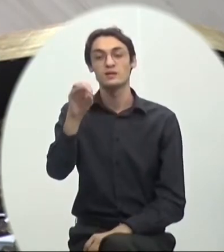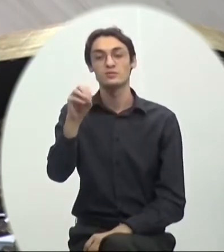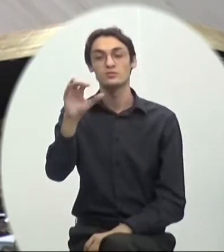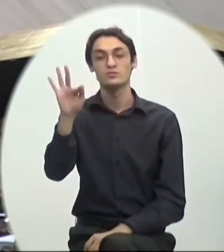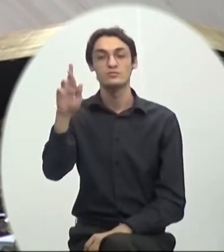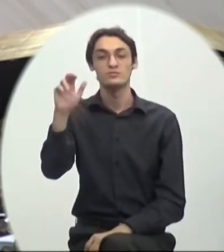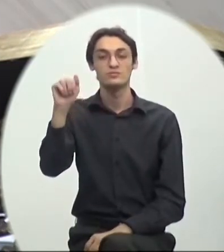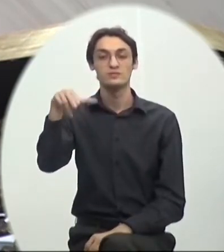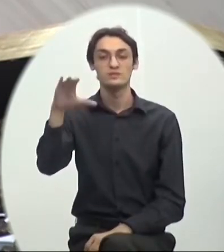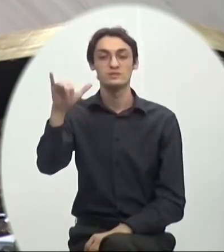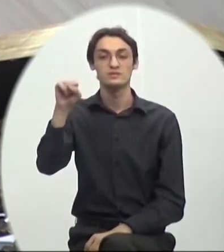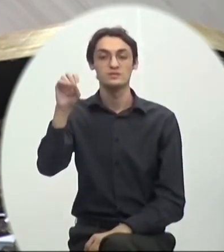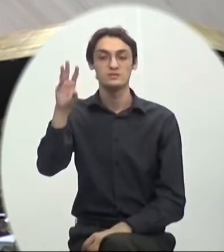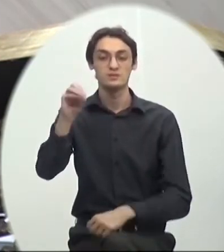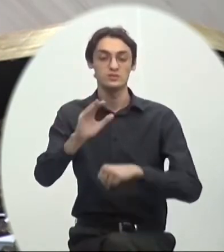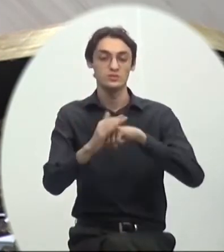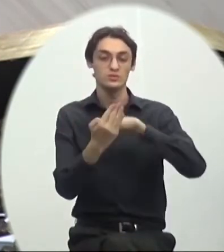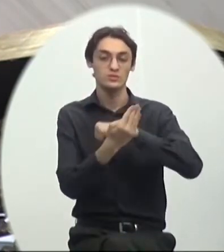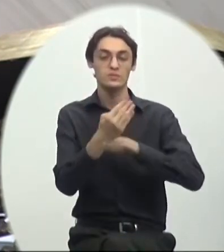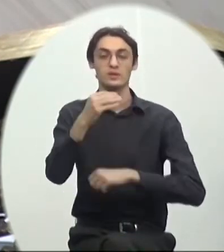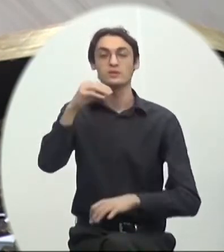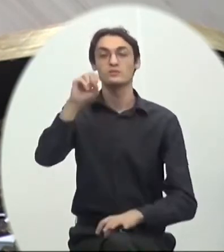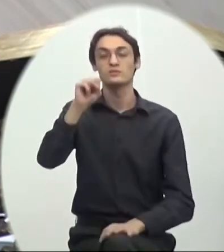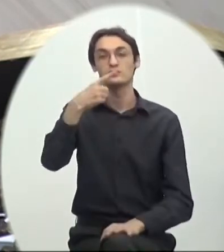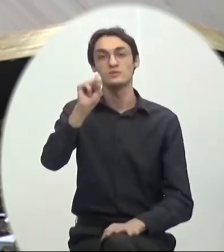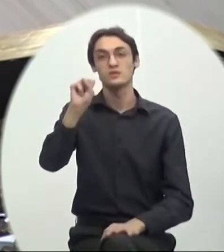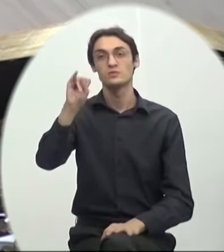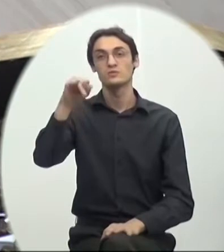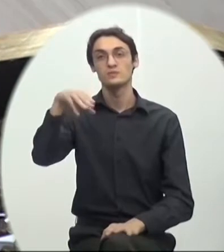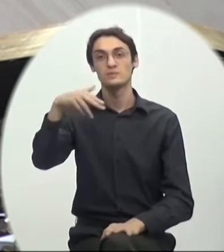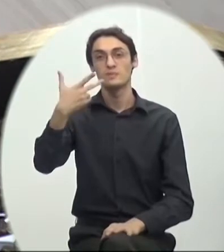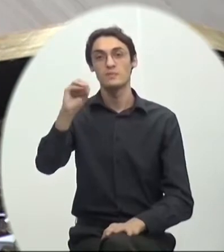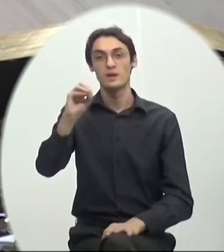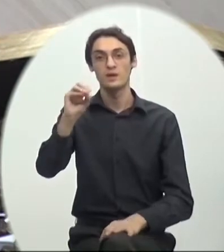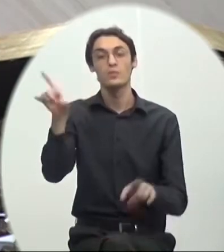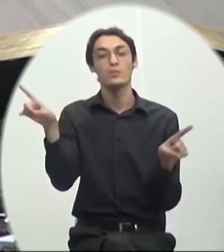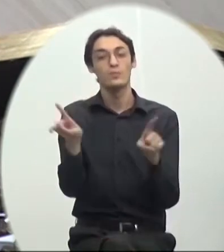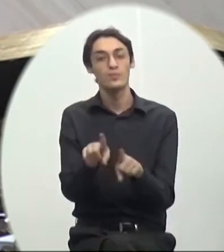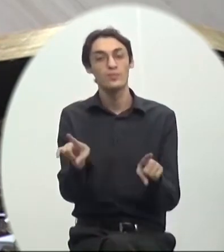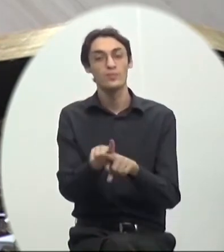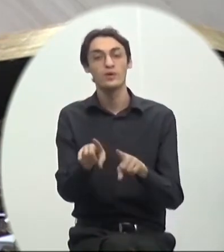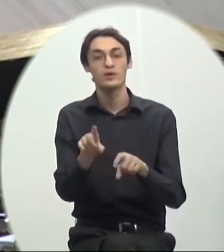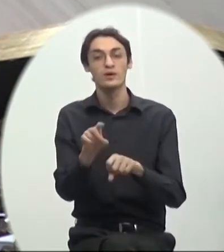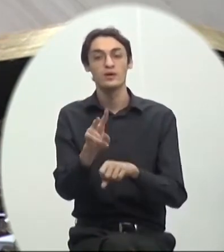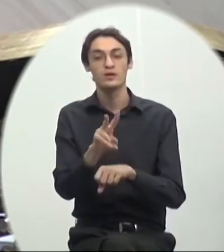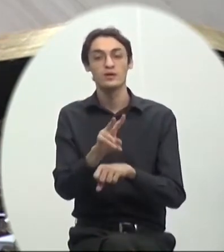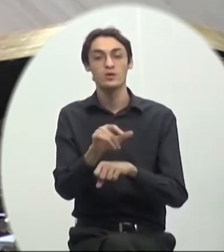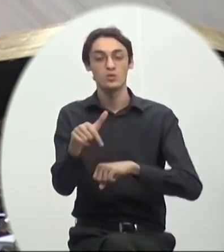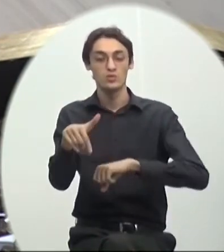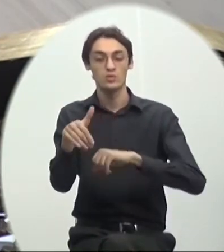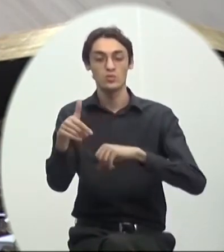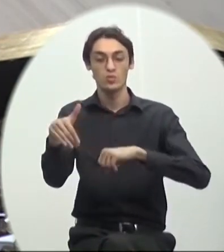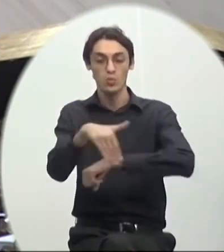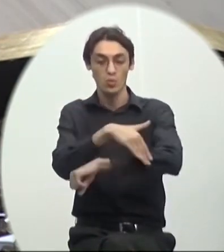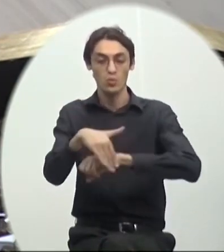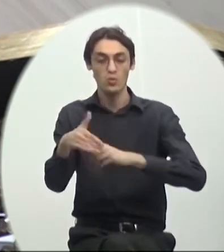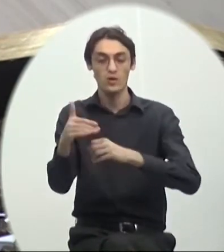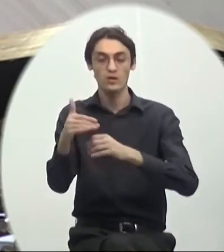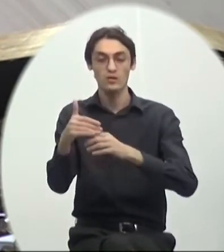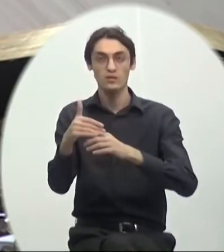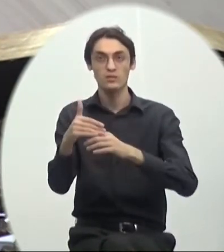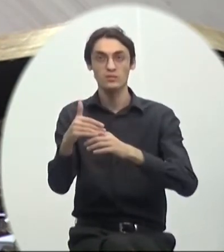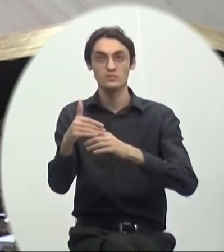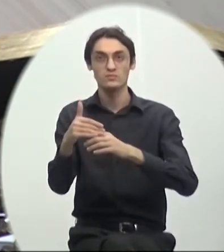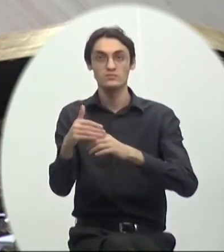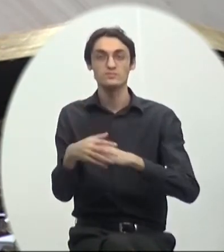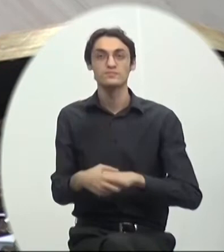Miranda, localizado no bairro São Simão, bem como das vias públicas